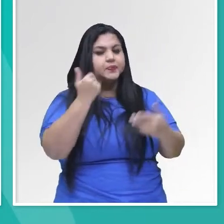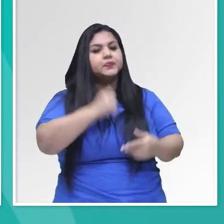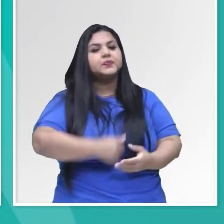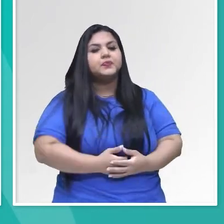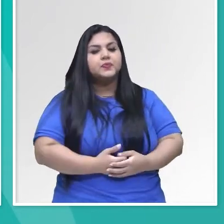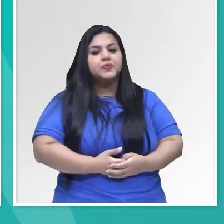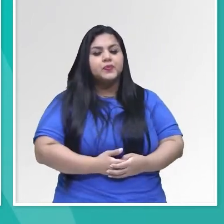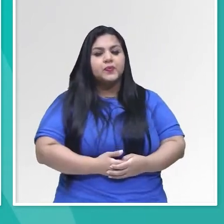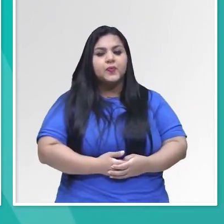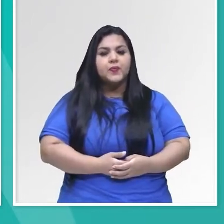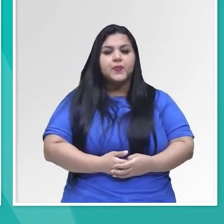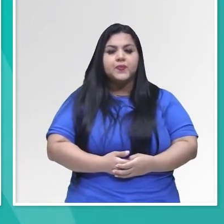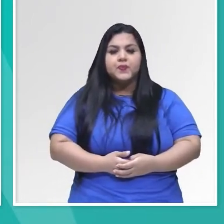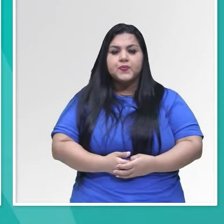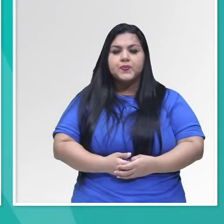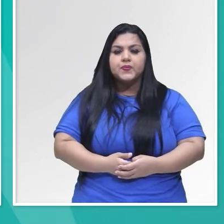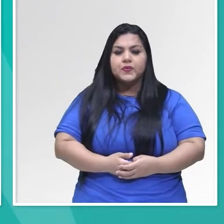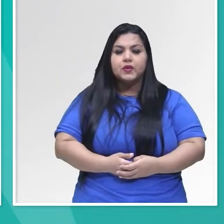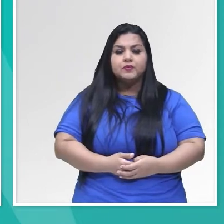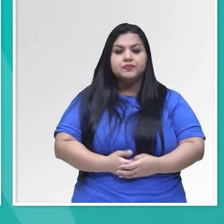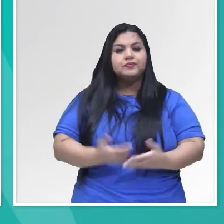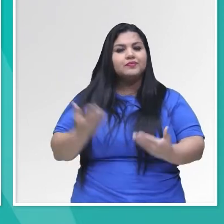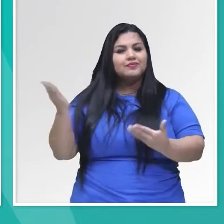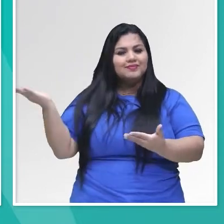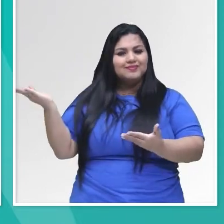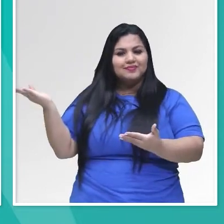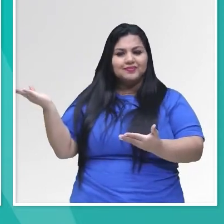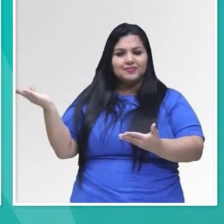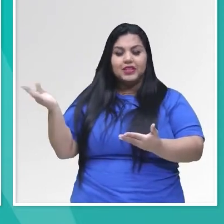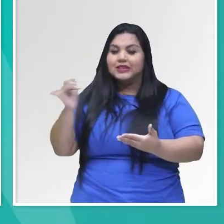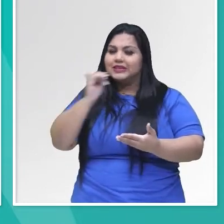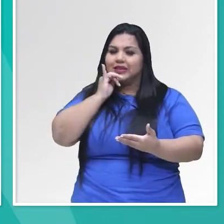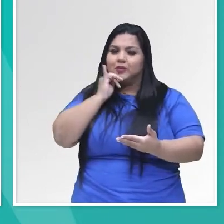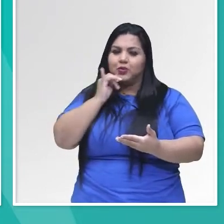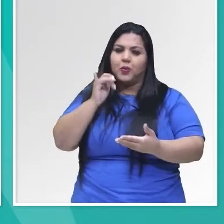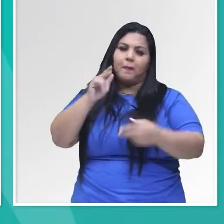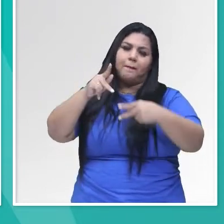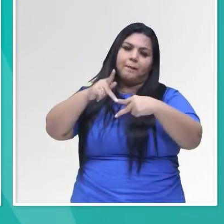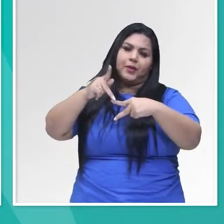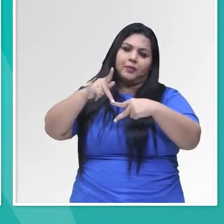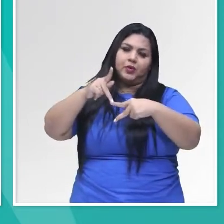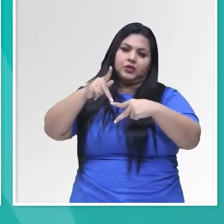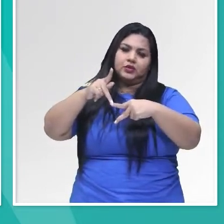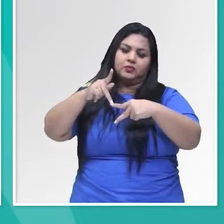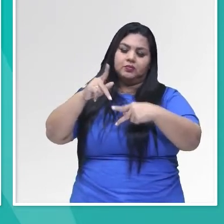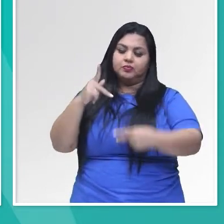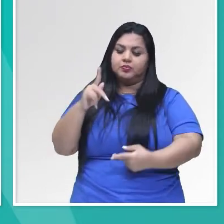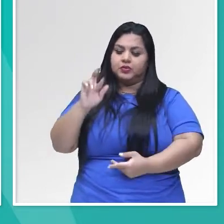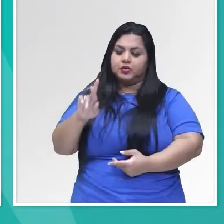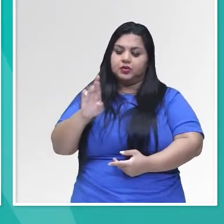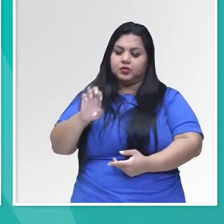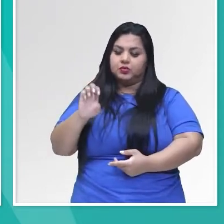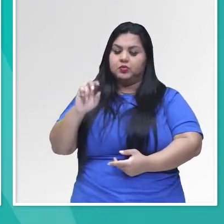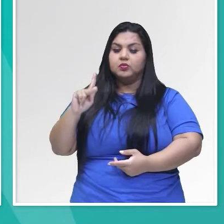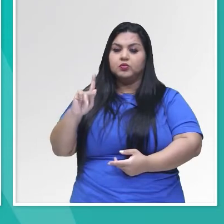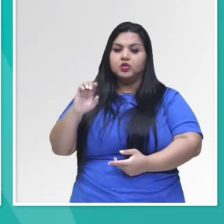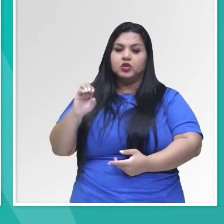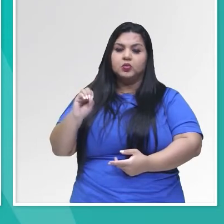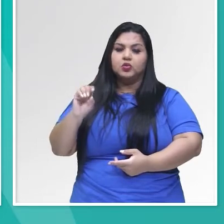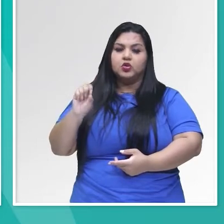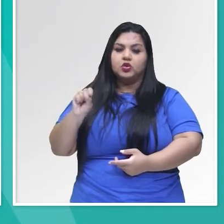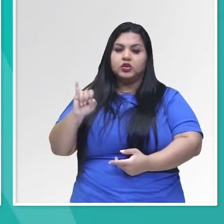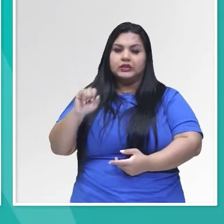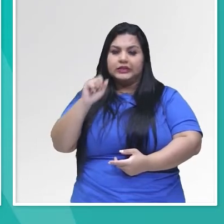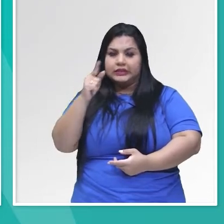tá? Olha para cá, por favor. Olha o que é preposição, é isso aqui, tá? Preposição, pronto, olha o que é preposição. Preposição é